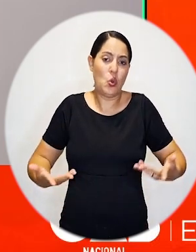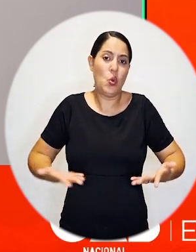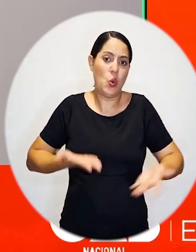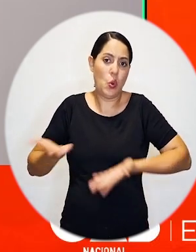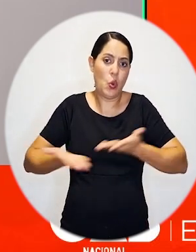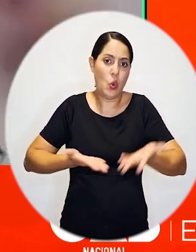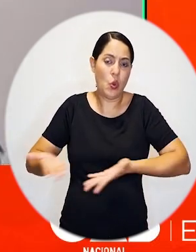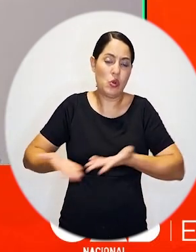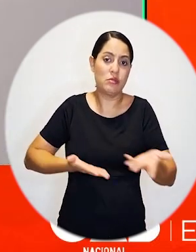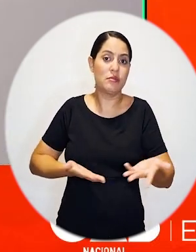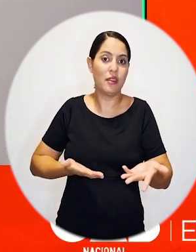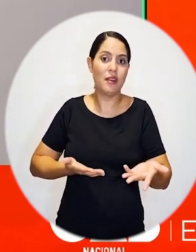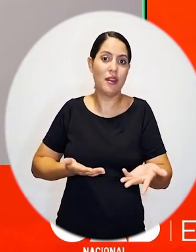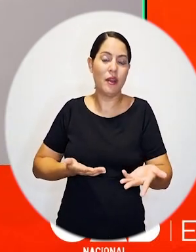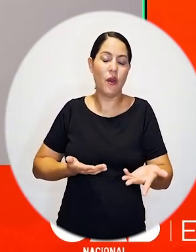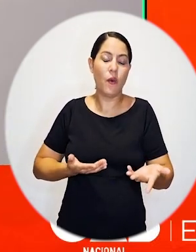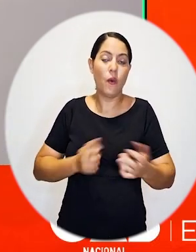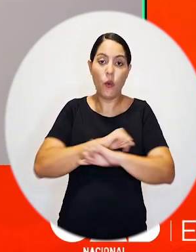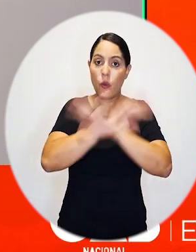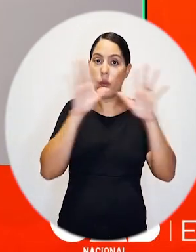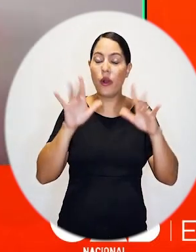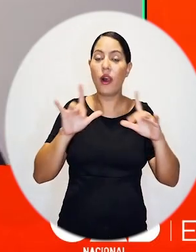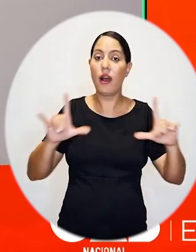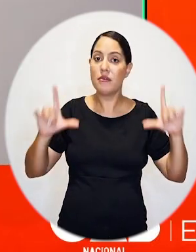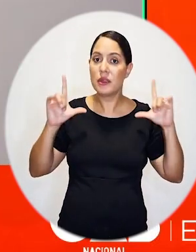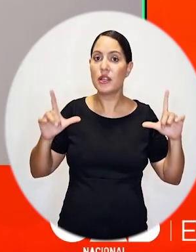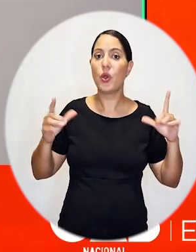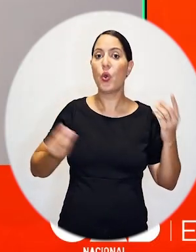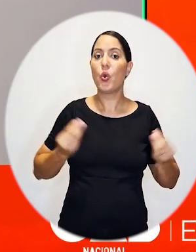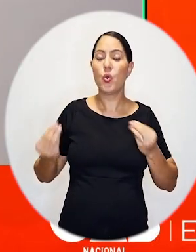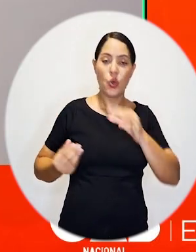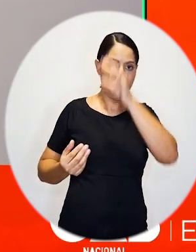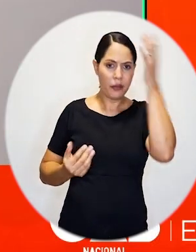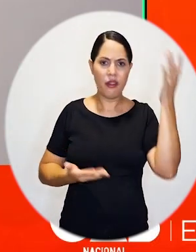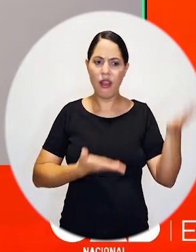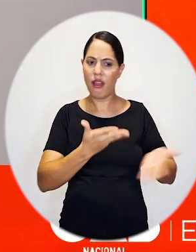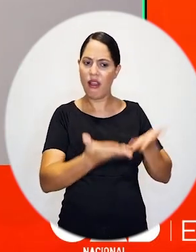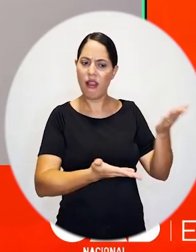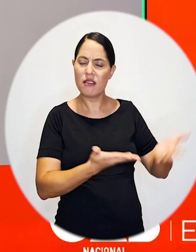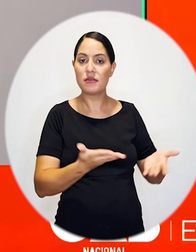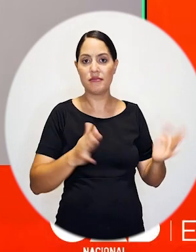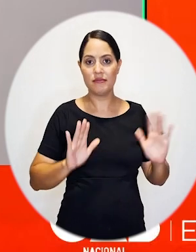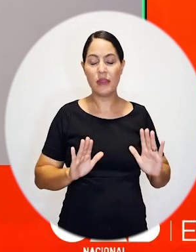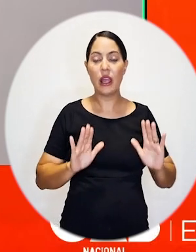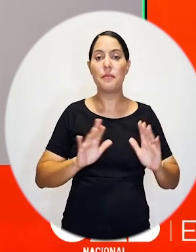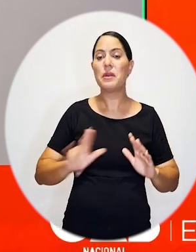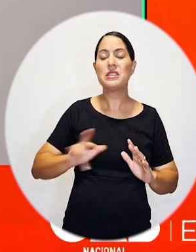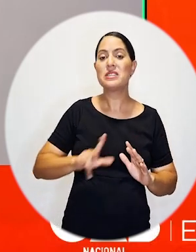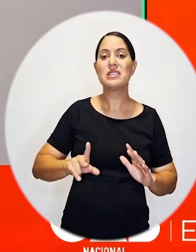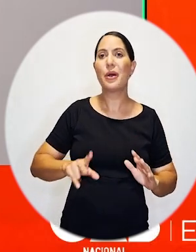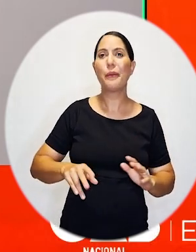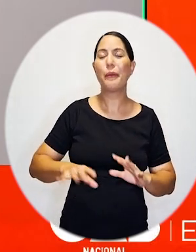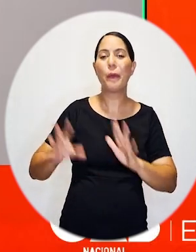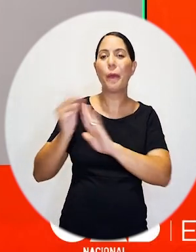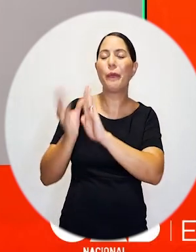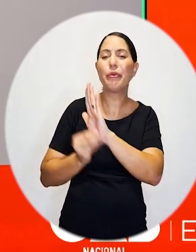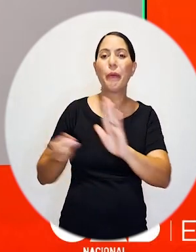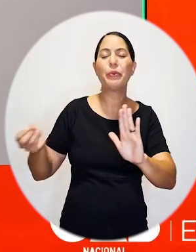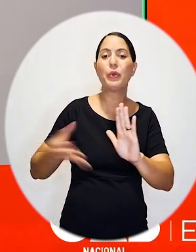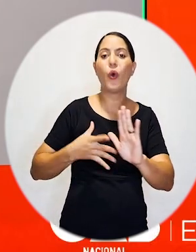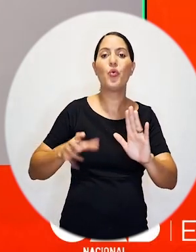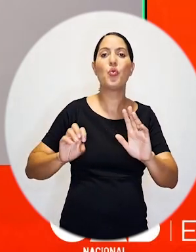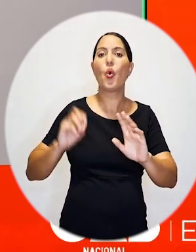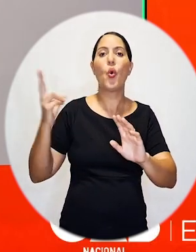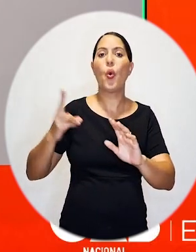prestar um serviço, no escopo do que você faz, como que você trata o cliente. mas não necessariamente em matérias